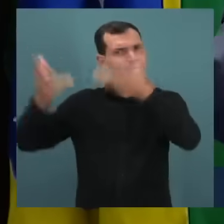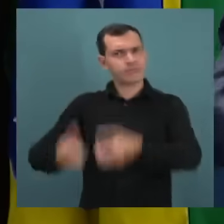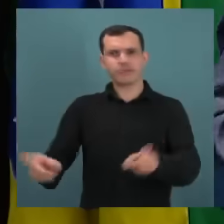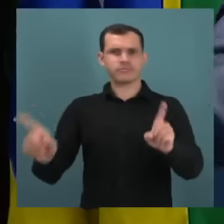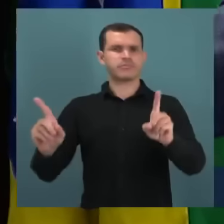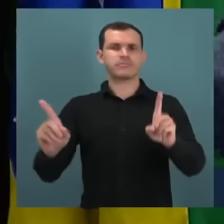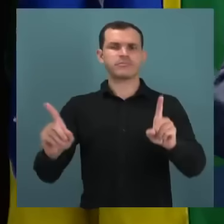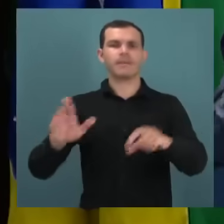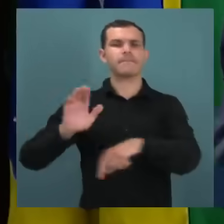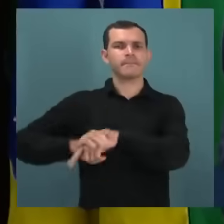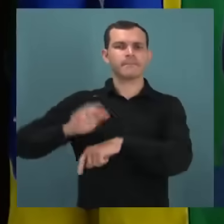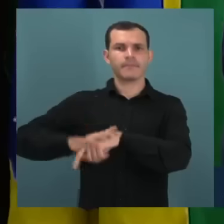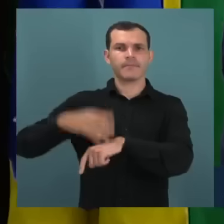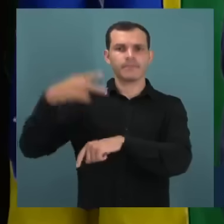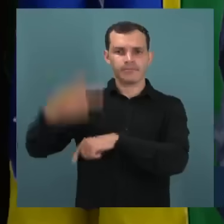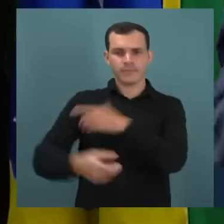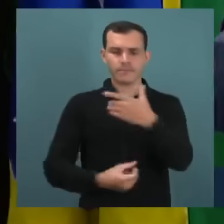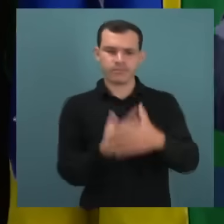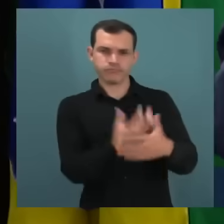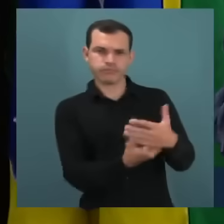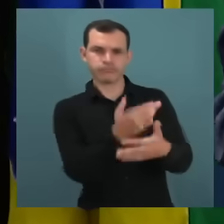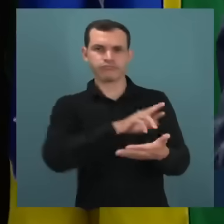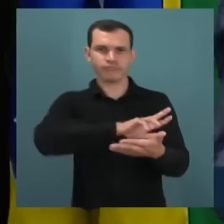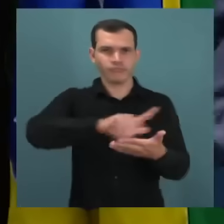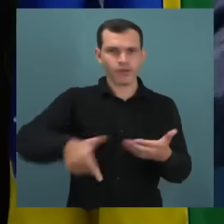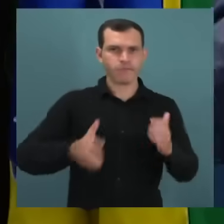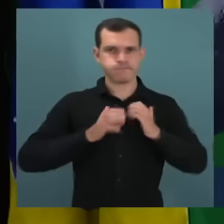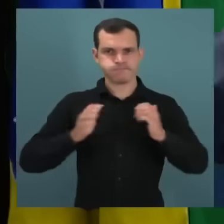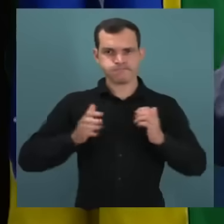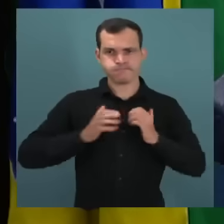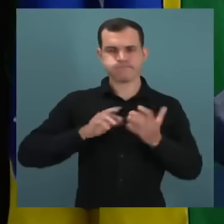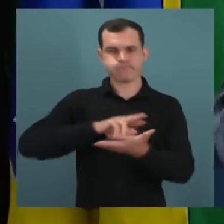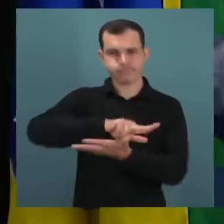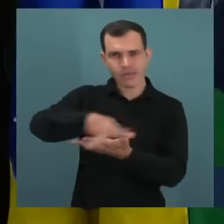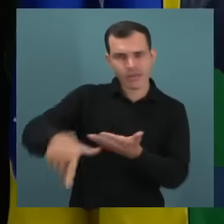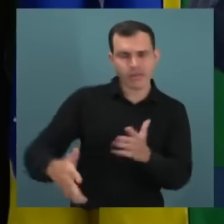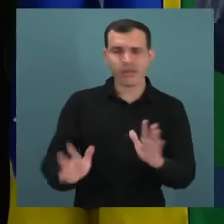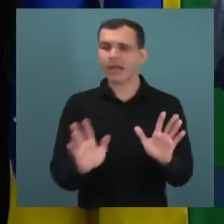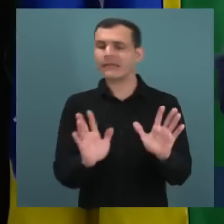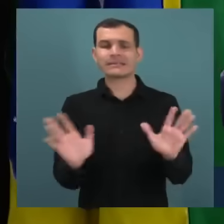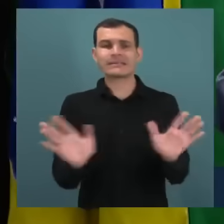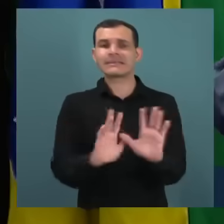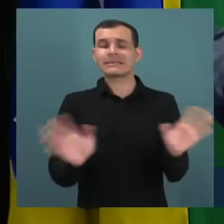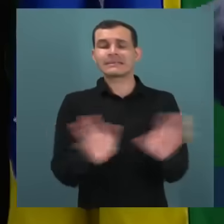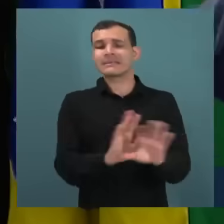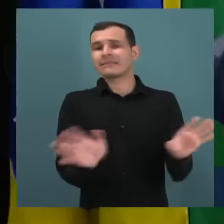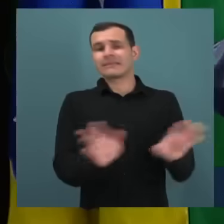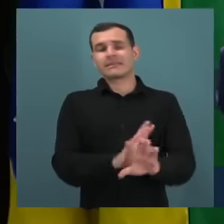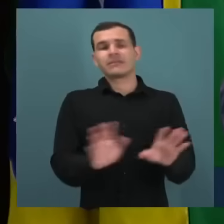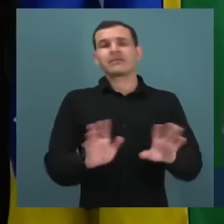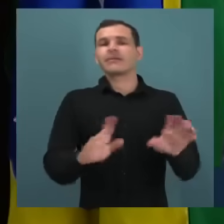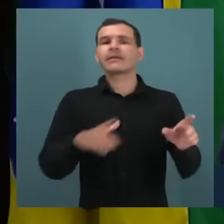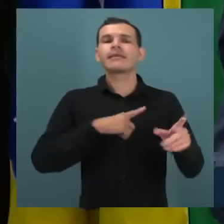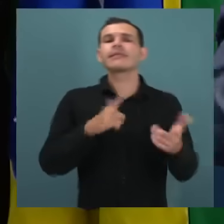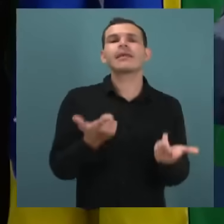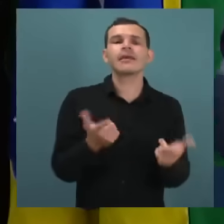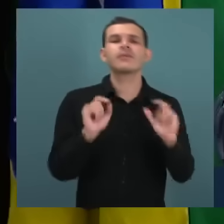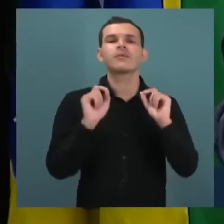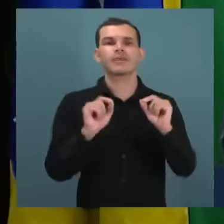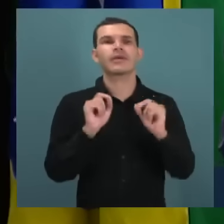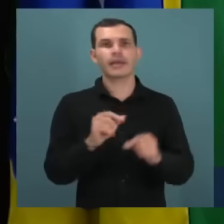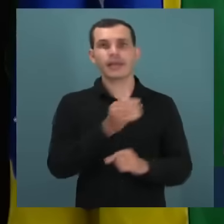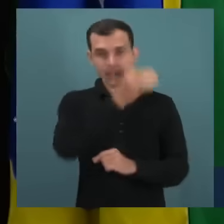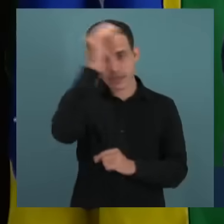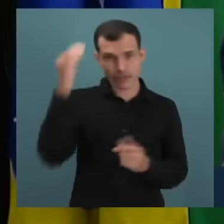sua produtividade e da sua riqueza. Está dizendo não a esse modelo em que os apaniguados e os clientes de ocasião